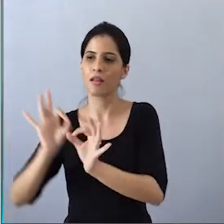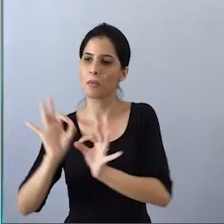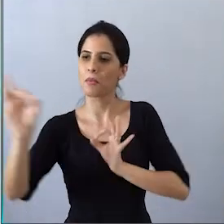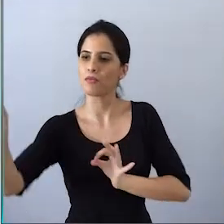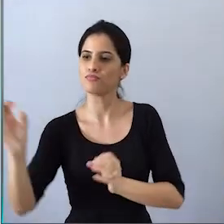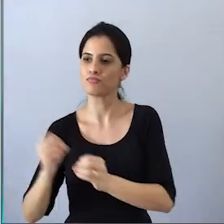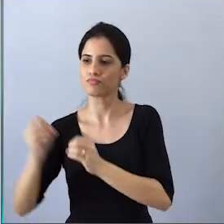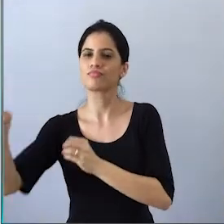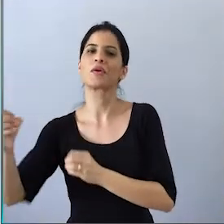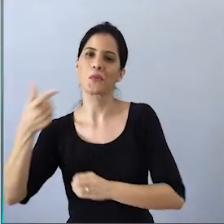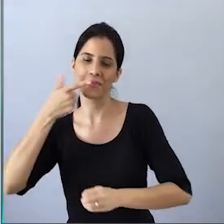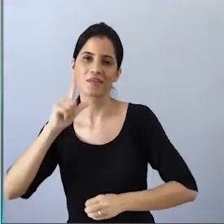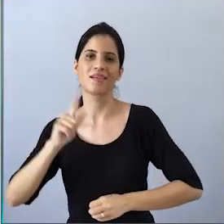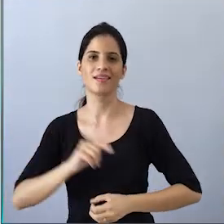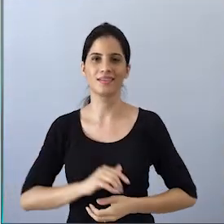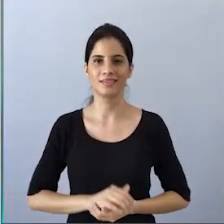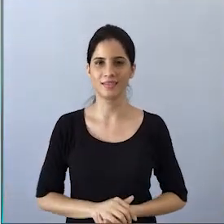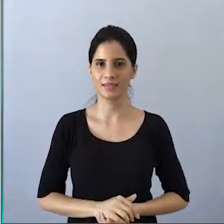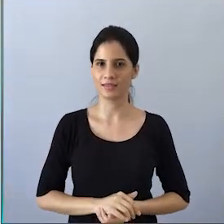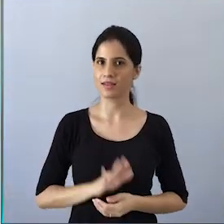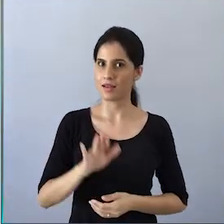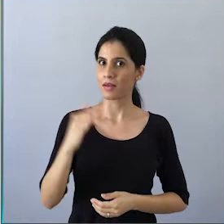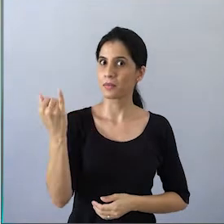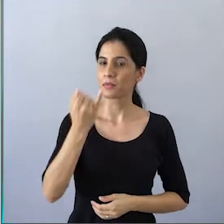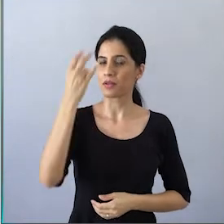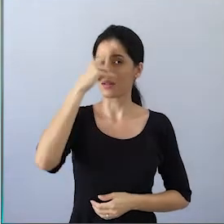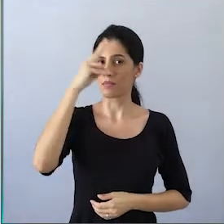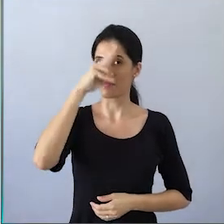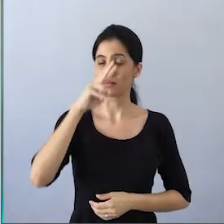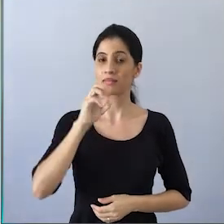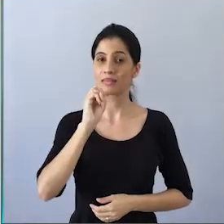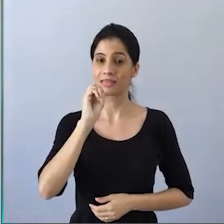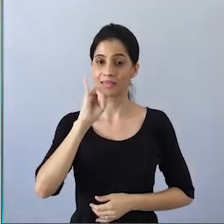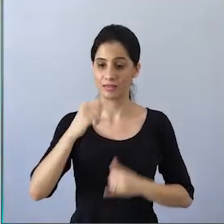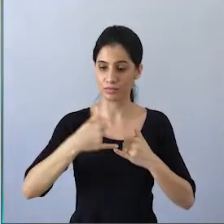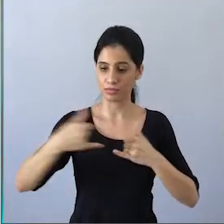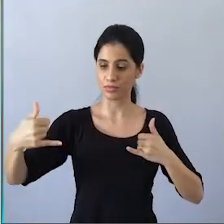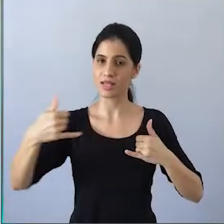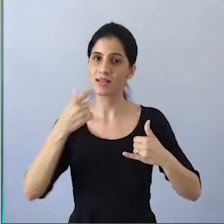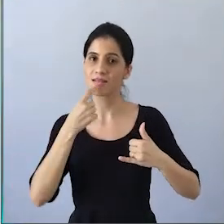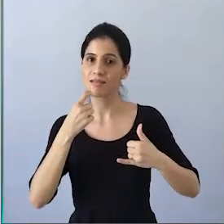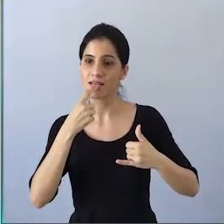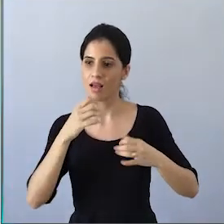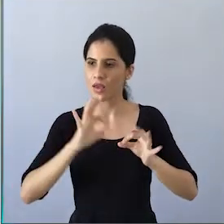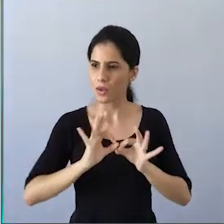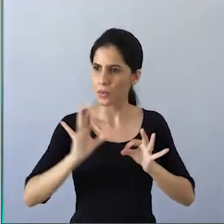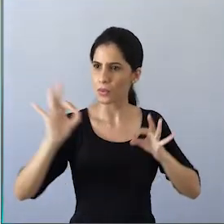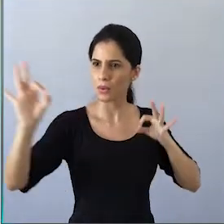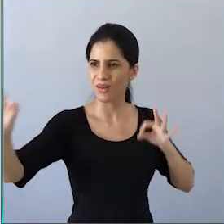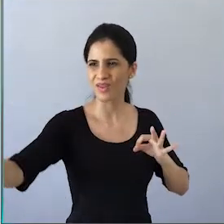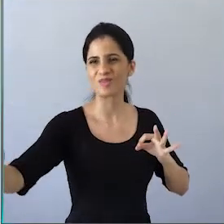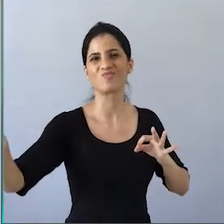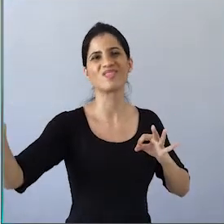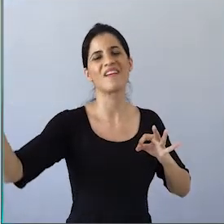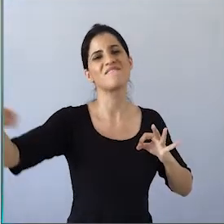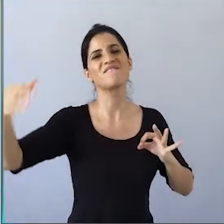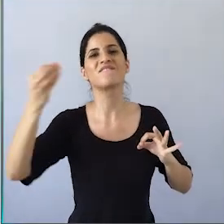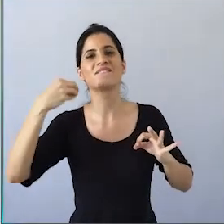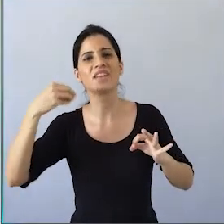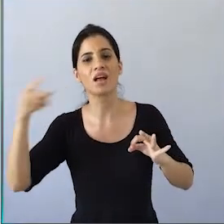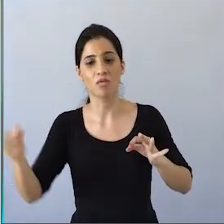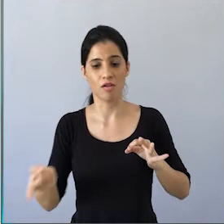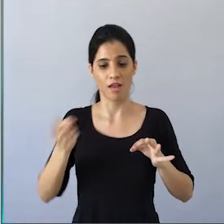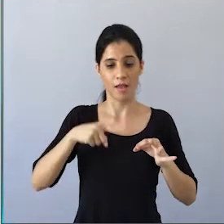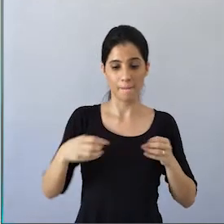Vale a pena ressaltar que quanto maior a distância da região vascular, mais pobre será a manutenção da viabilidade